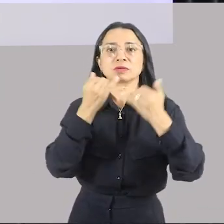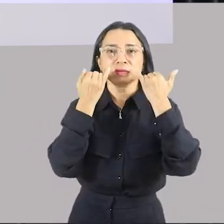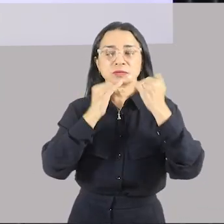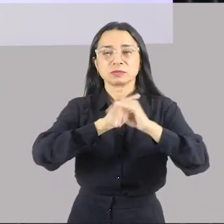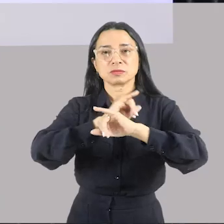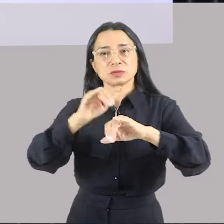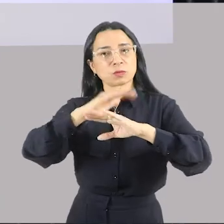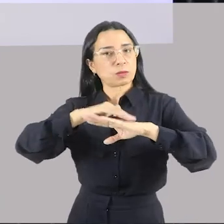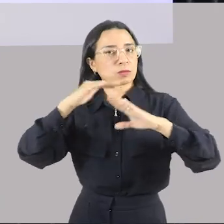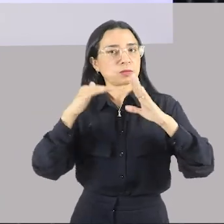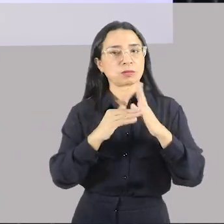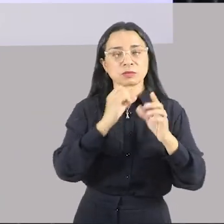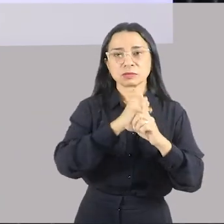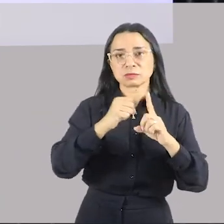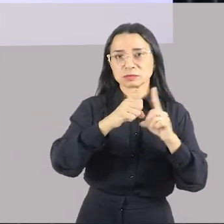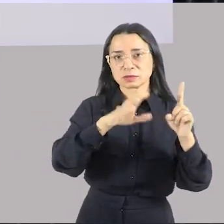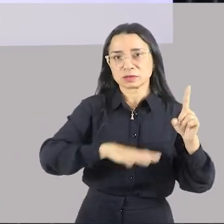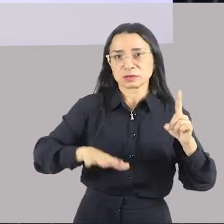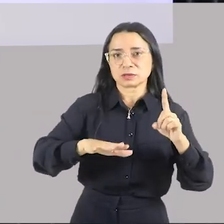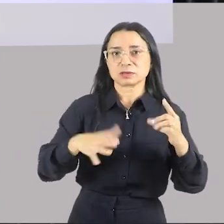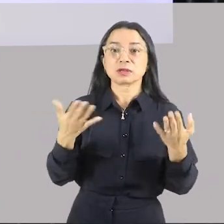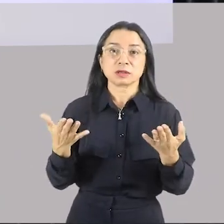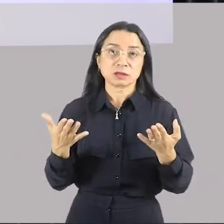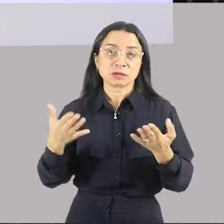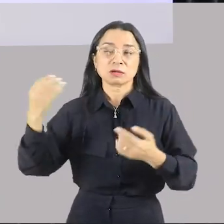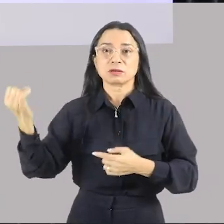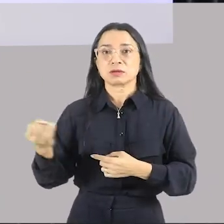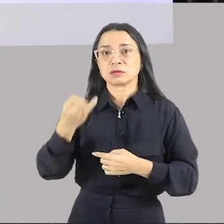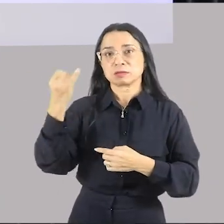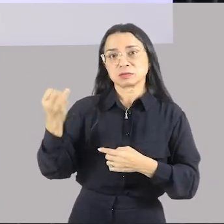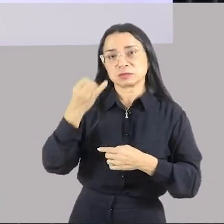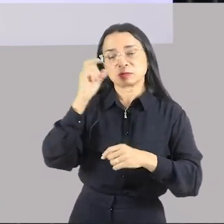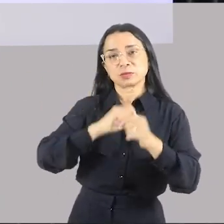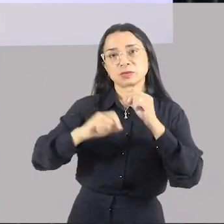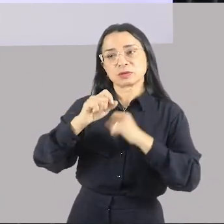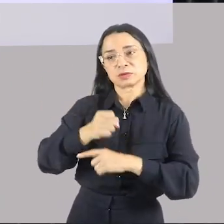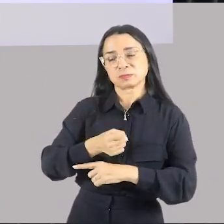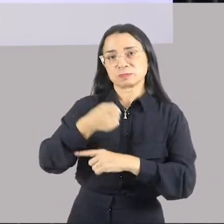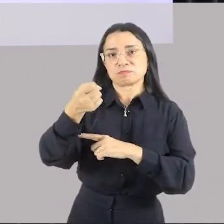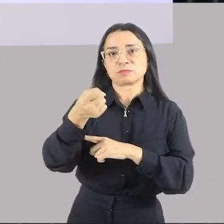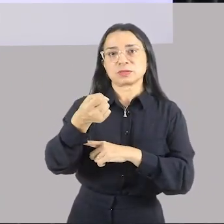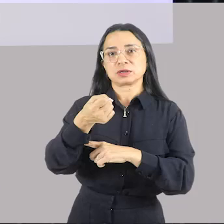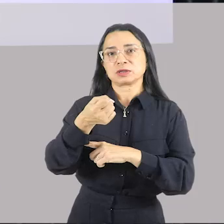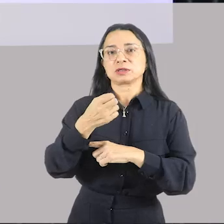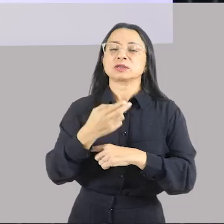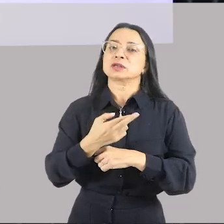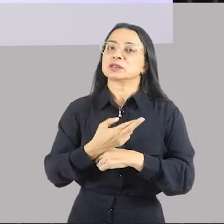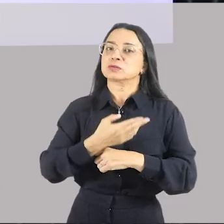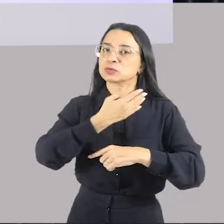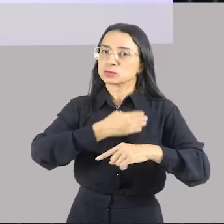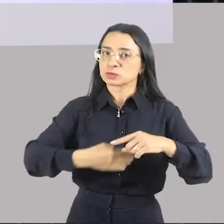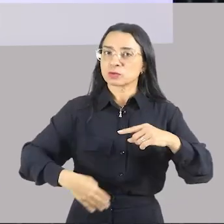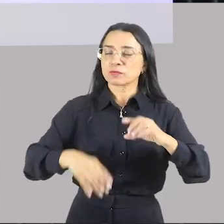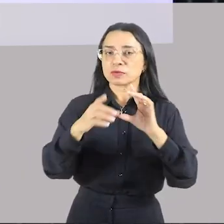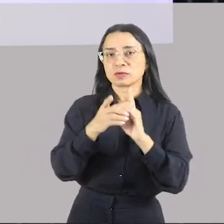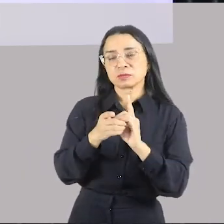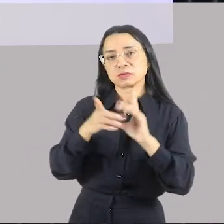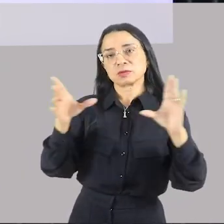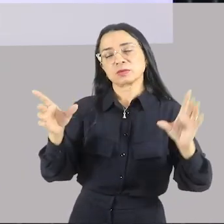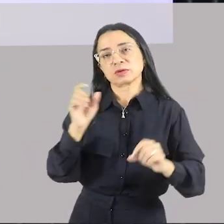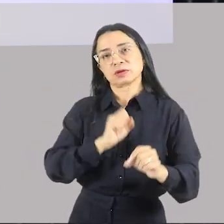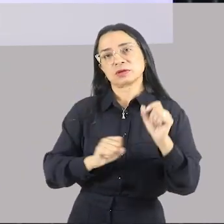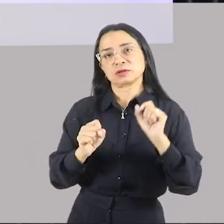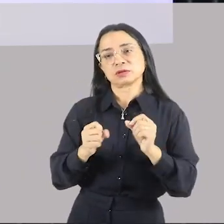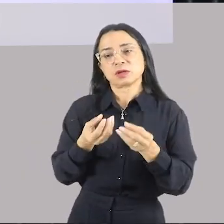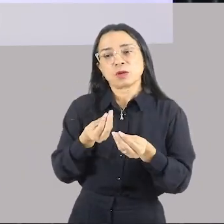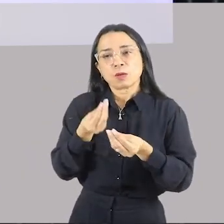da mídia e da imprensa nos regimes democráticos, né? Daí essa condição, digamos assim, de relação entre o